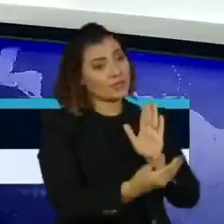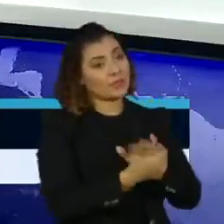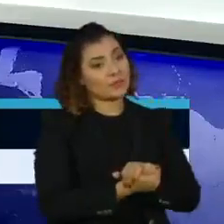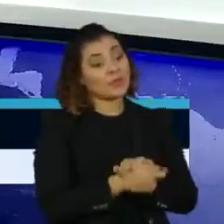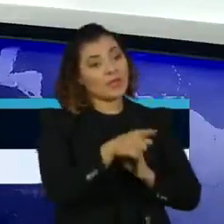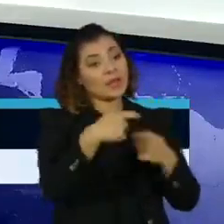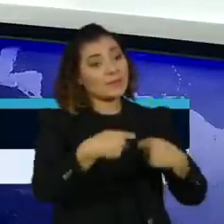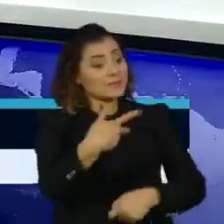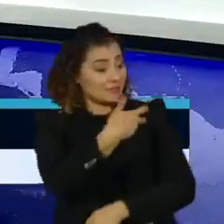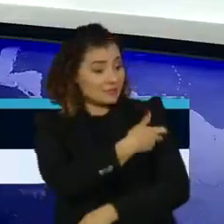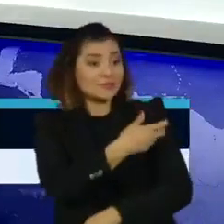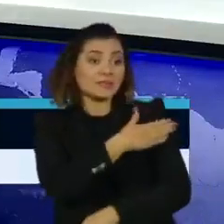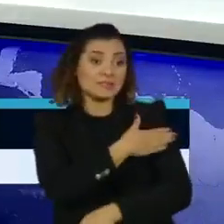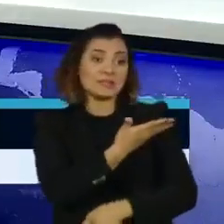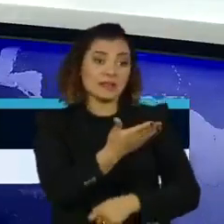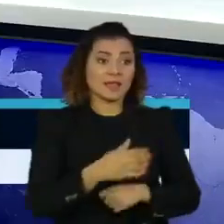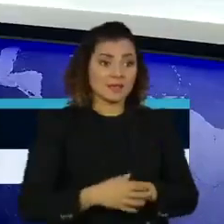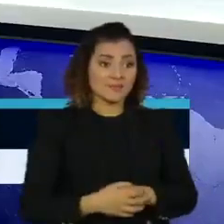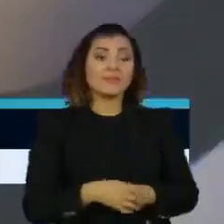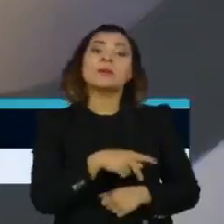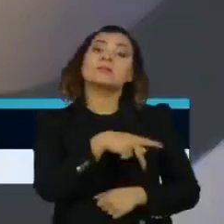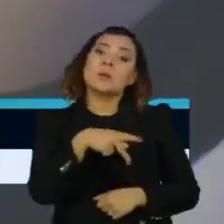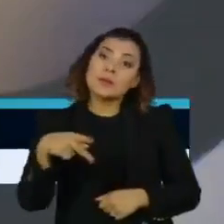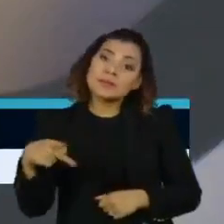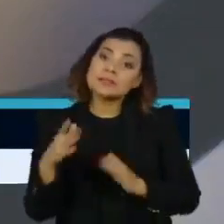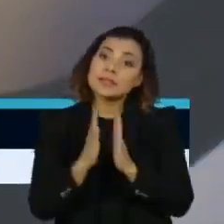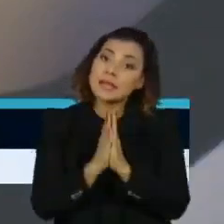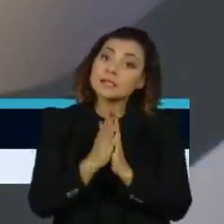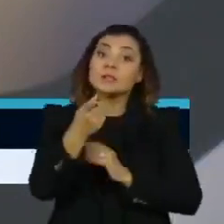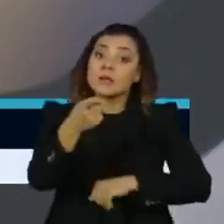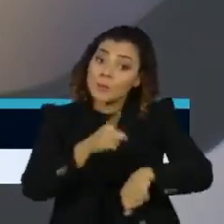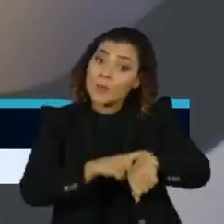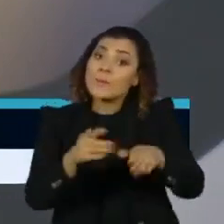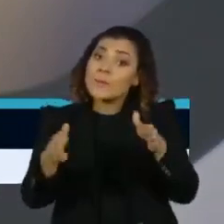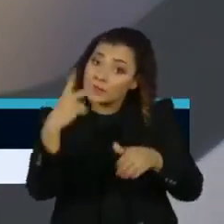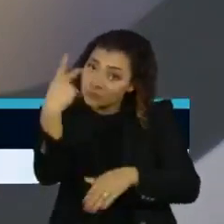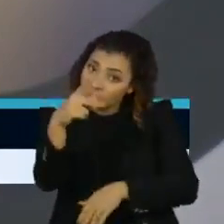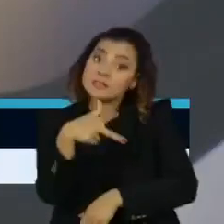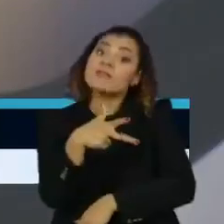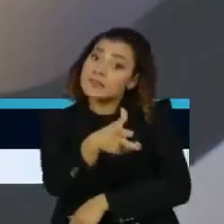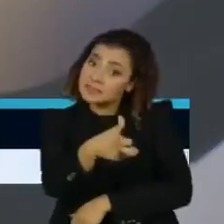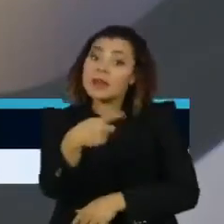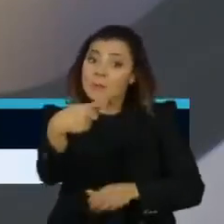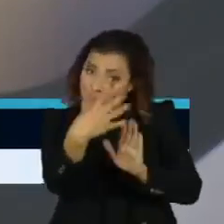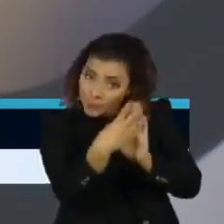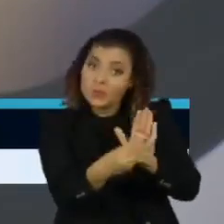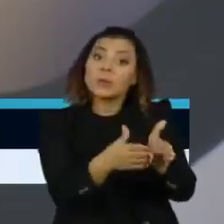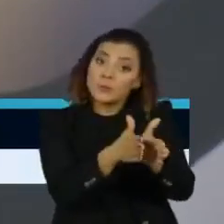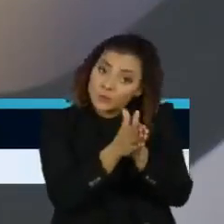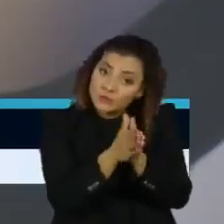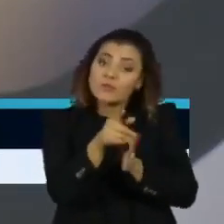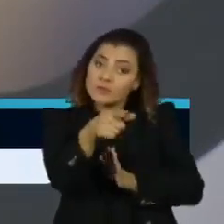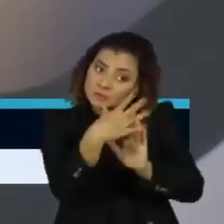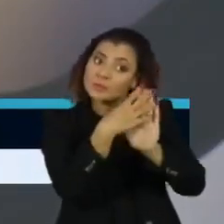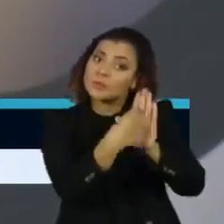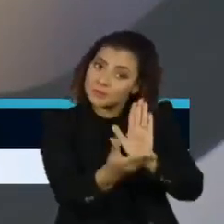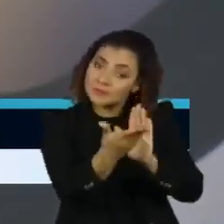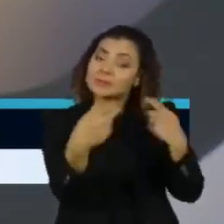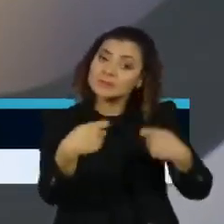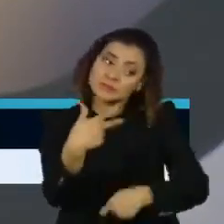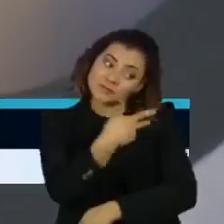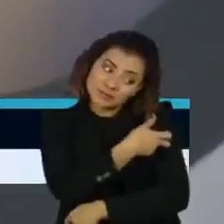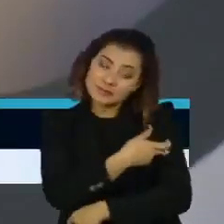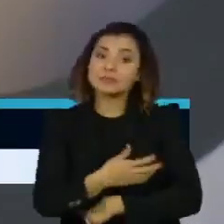precisa se vacinar senhor presidente chegou o seu dia de vacinar um exemplo Vacine